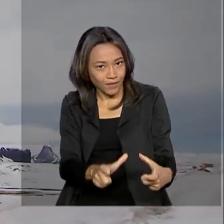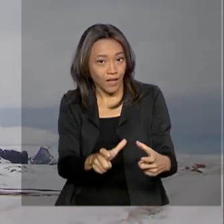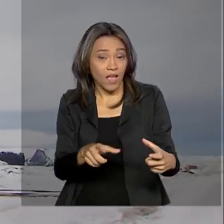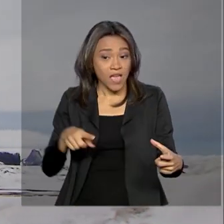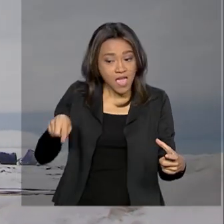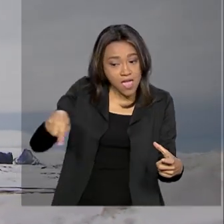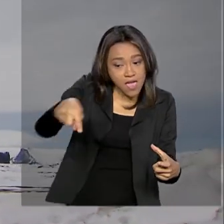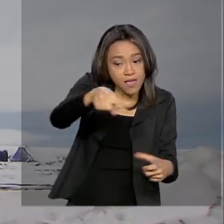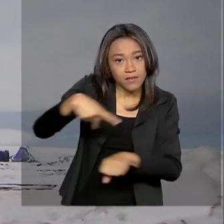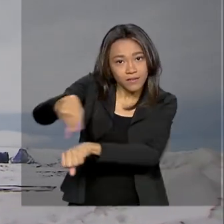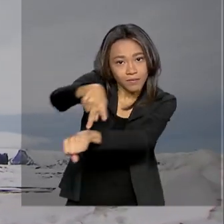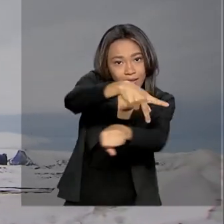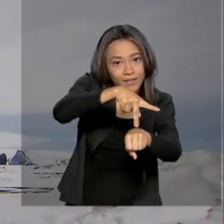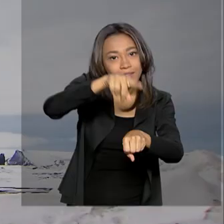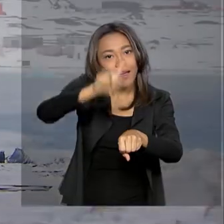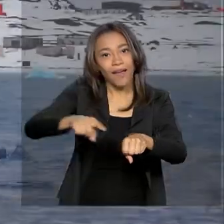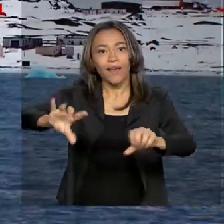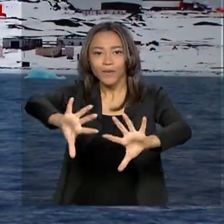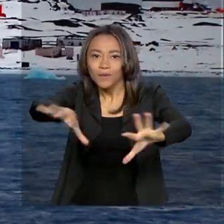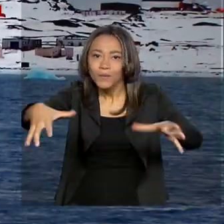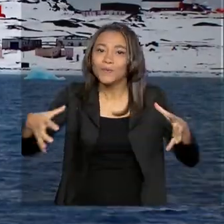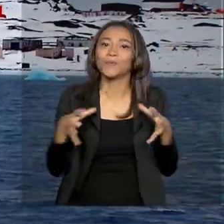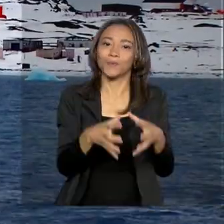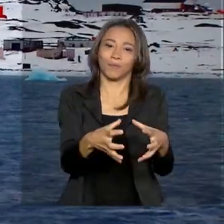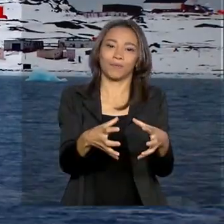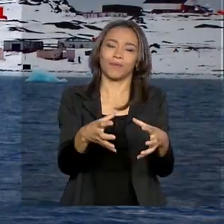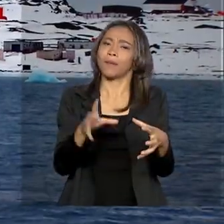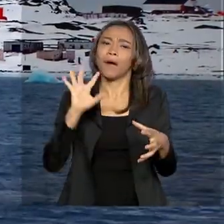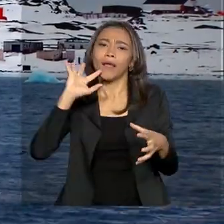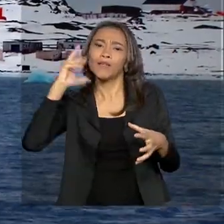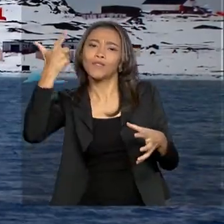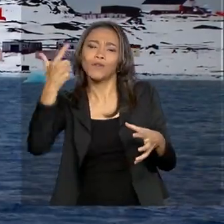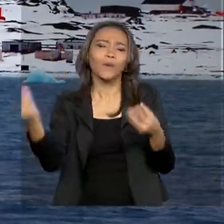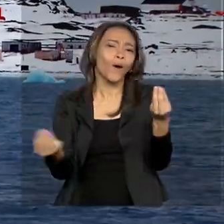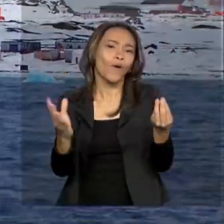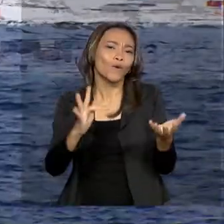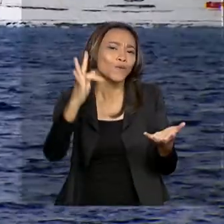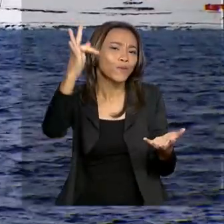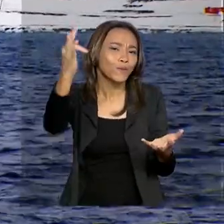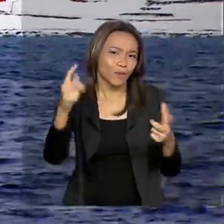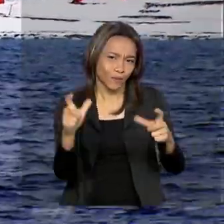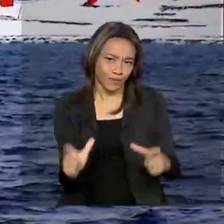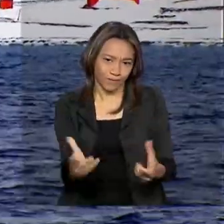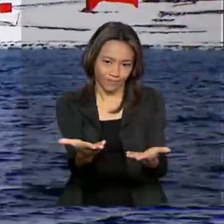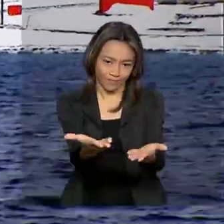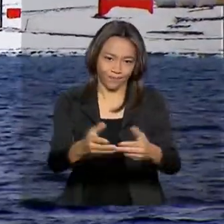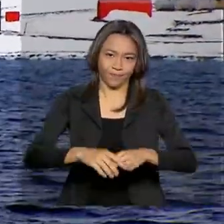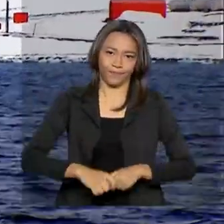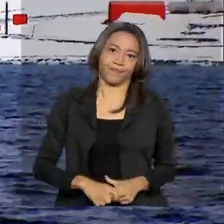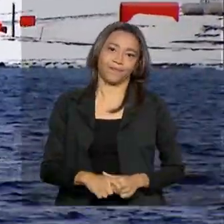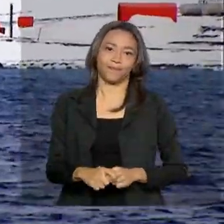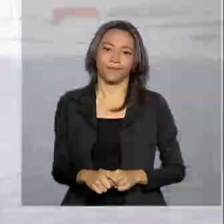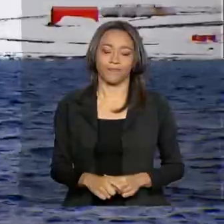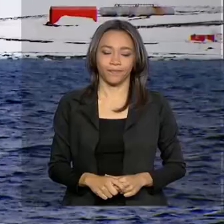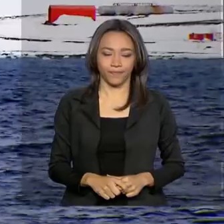nações formam uma espécie de condomínio para definir o futuro da Antártica.